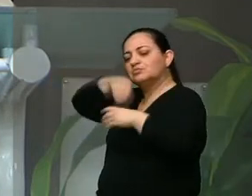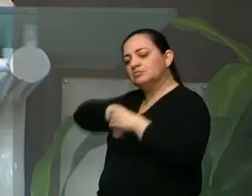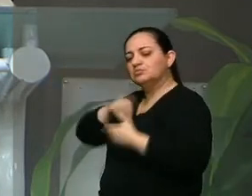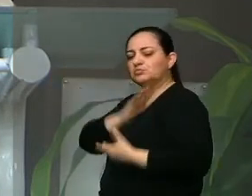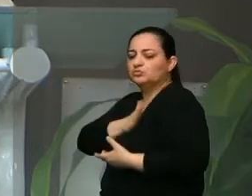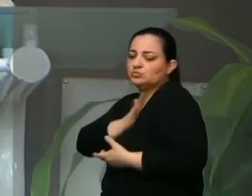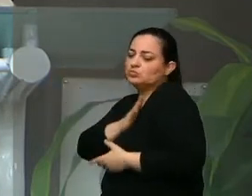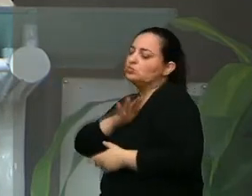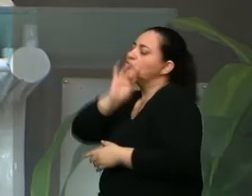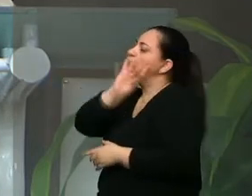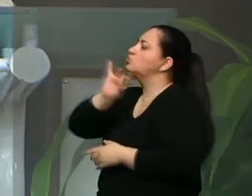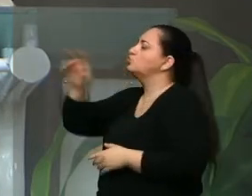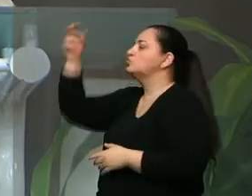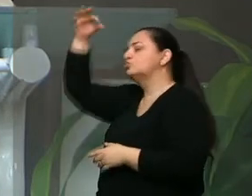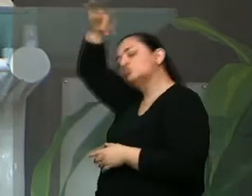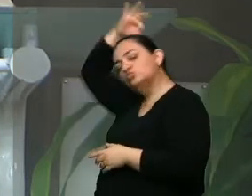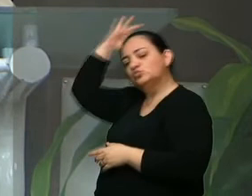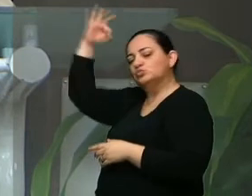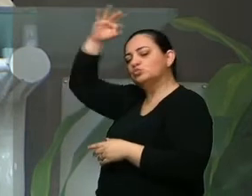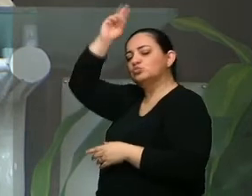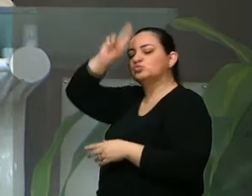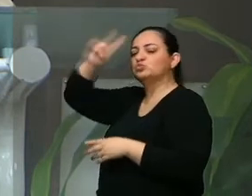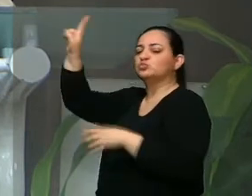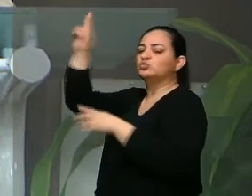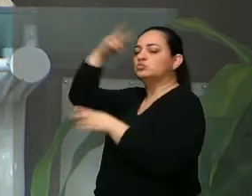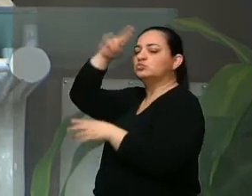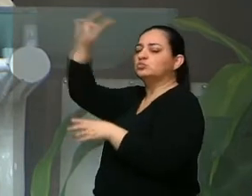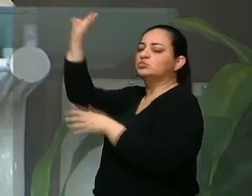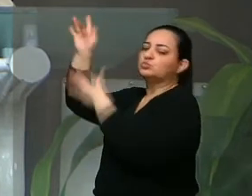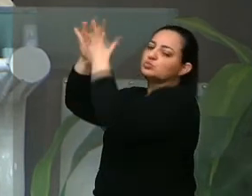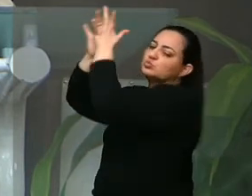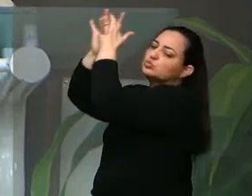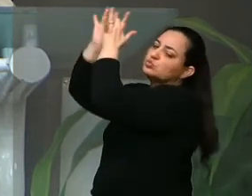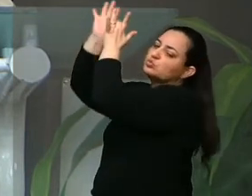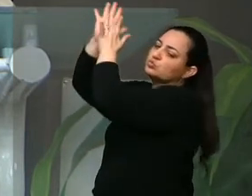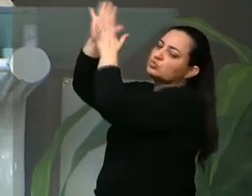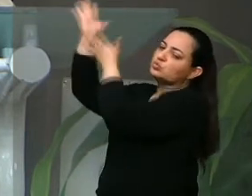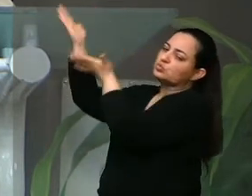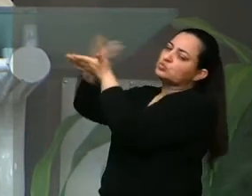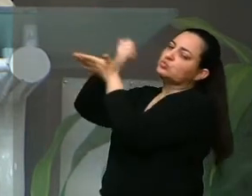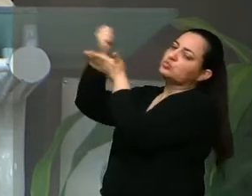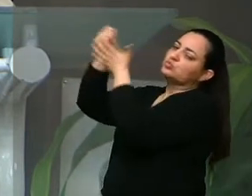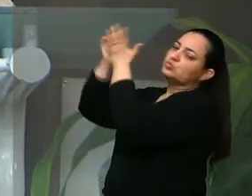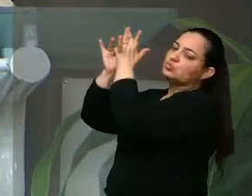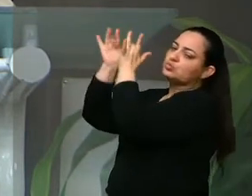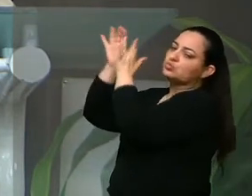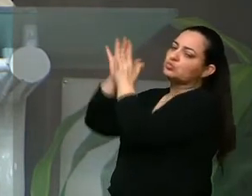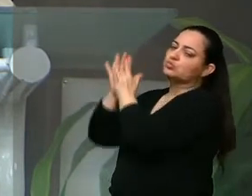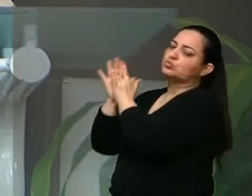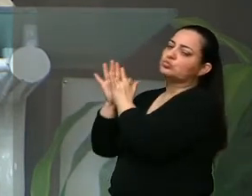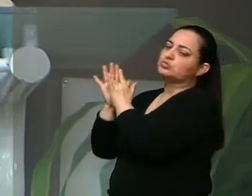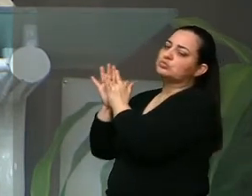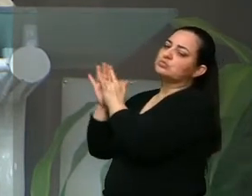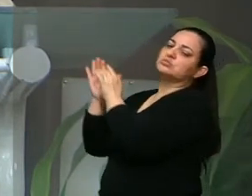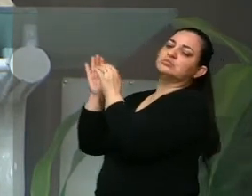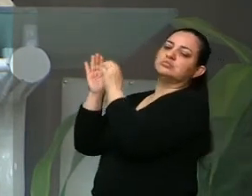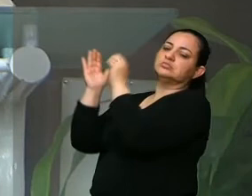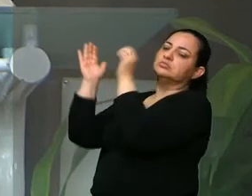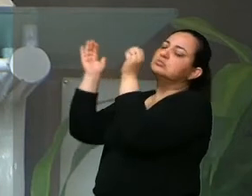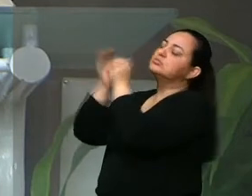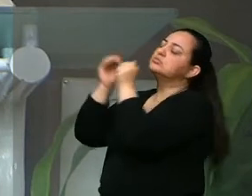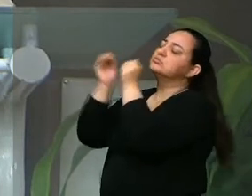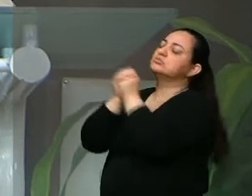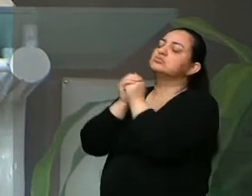no santo e bendito nome de nosso senhor e salvador jesus cristo amém